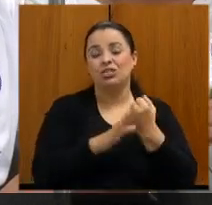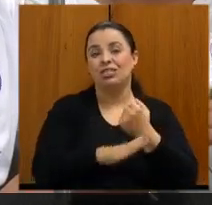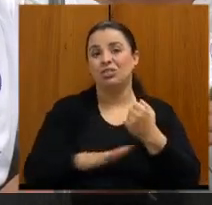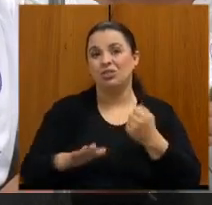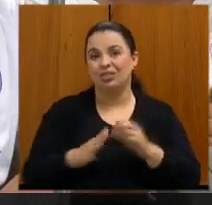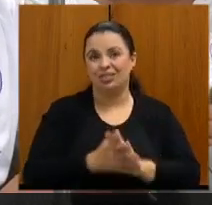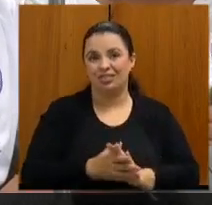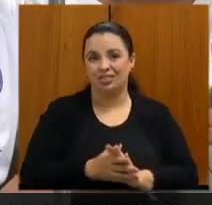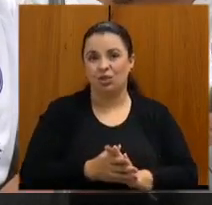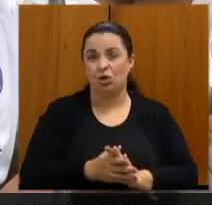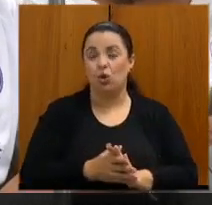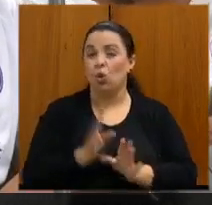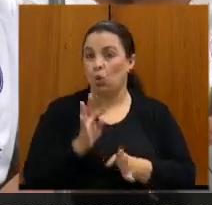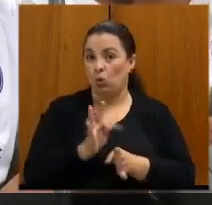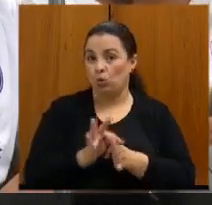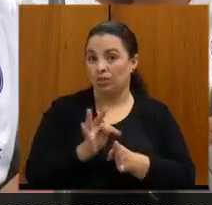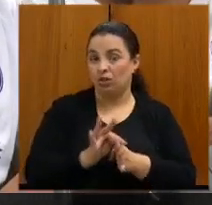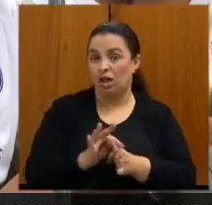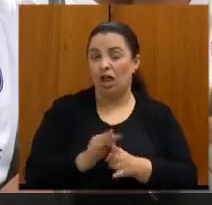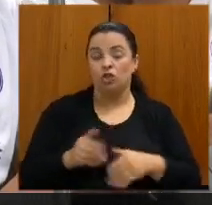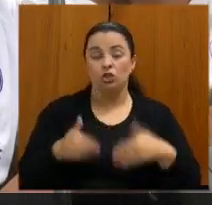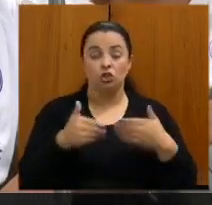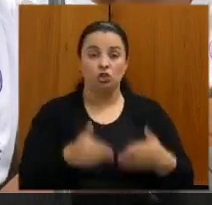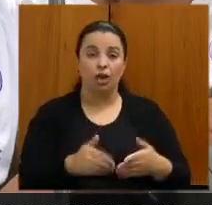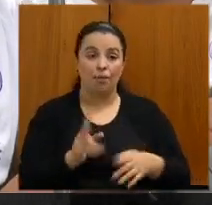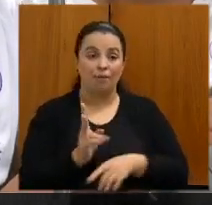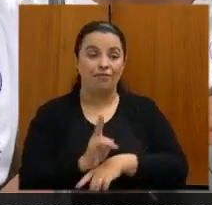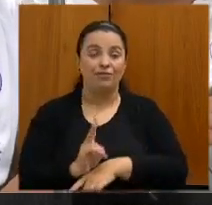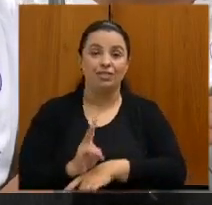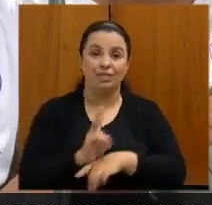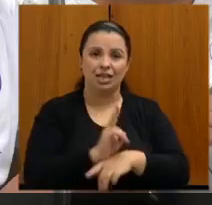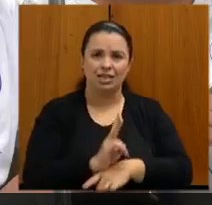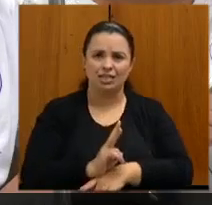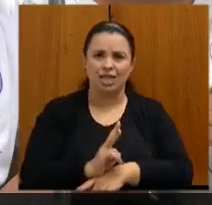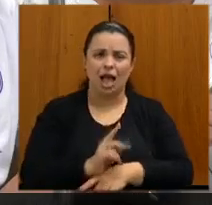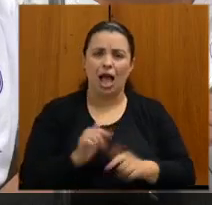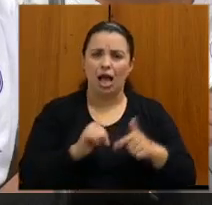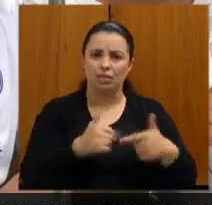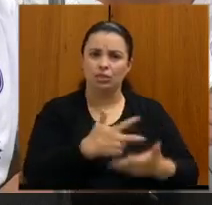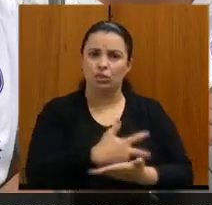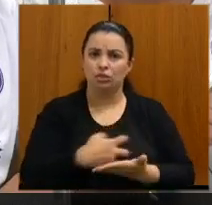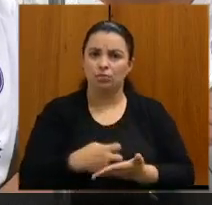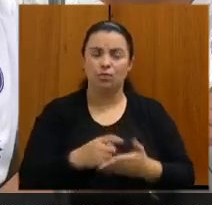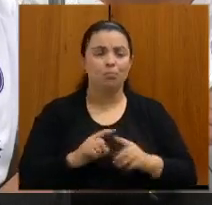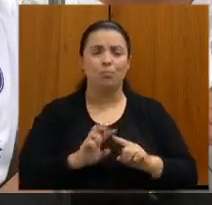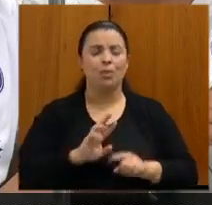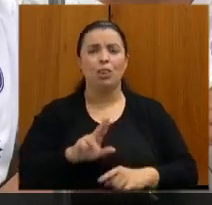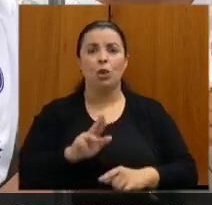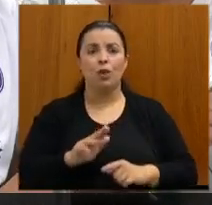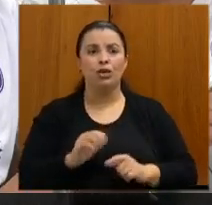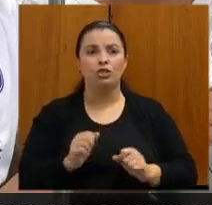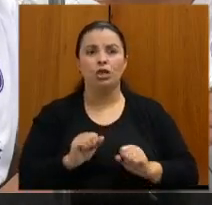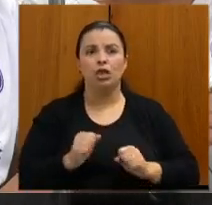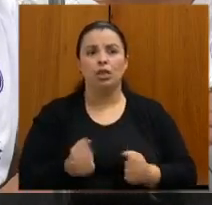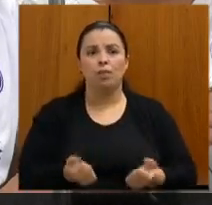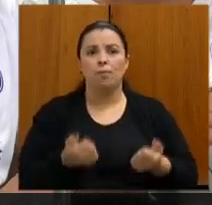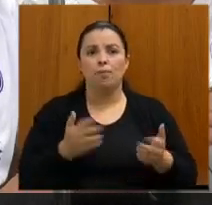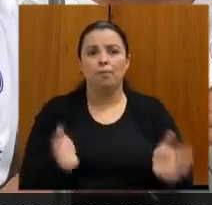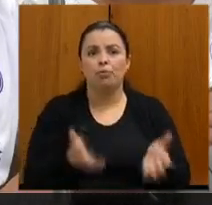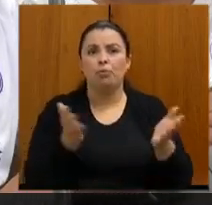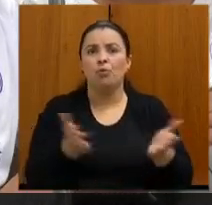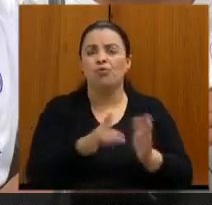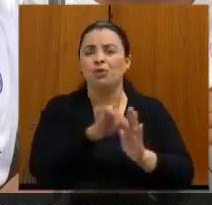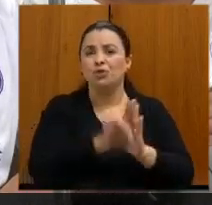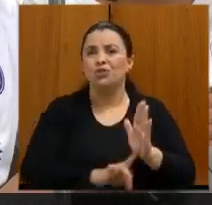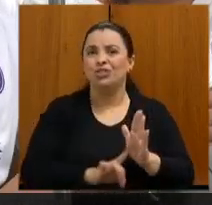fiscalizar a operação de despejo mas não no sentido de promover o direito da a dança até inserida no